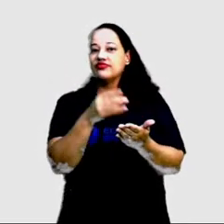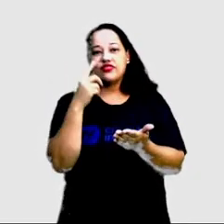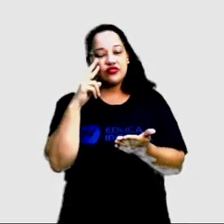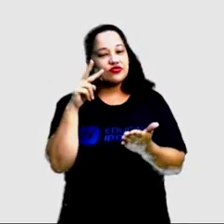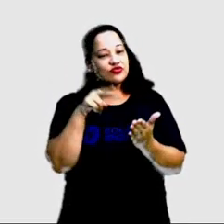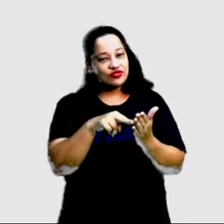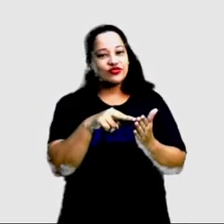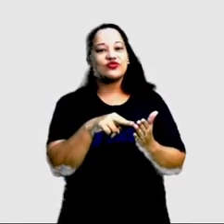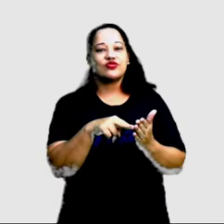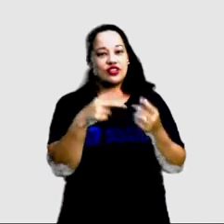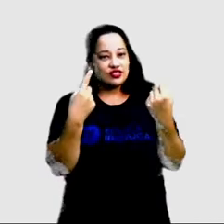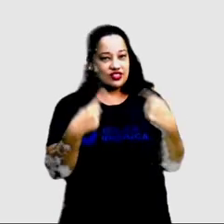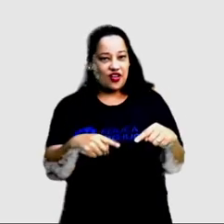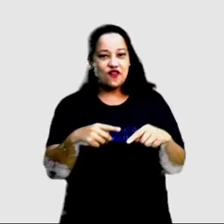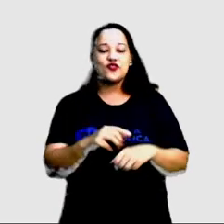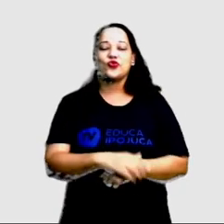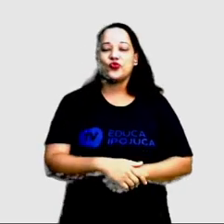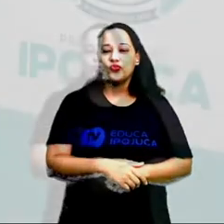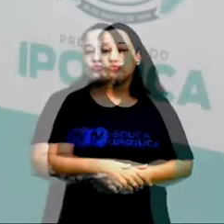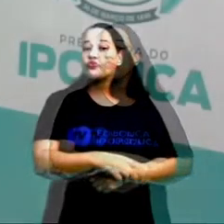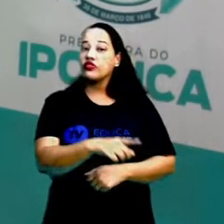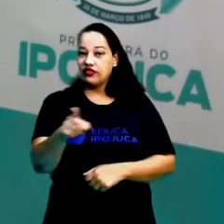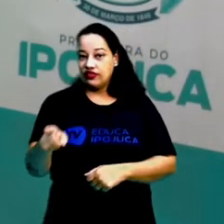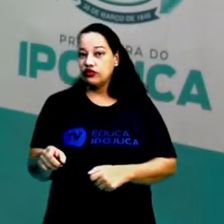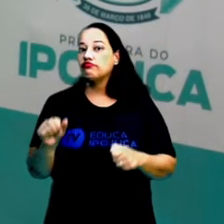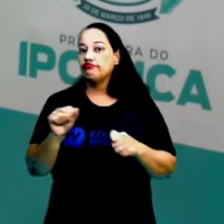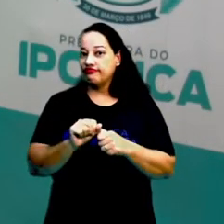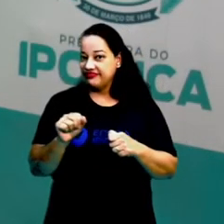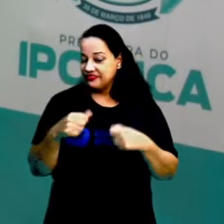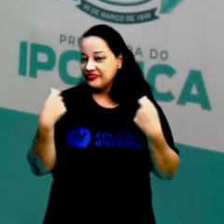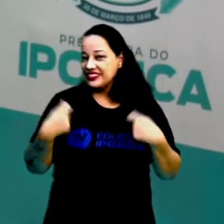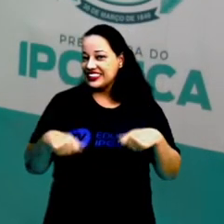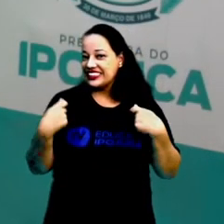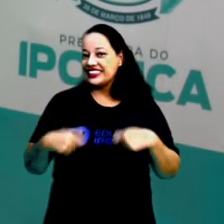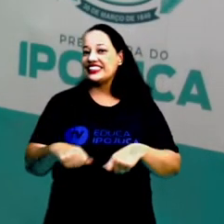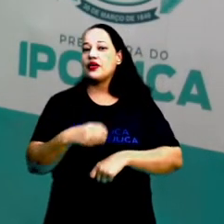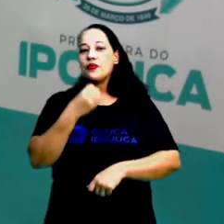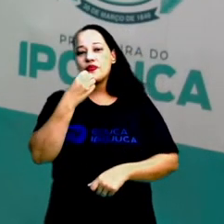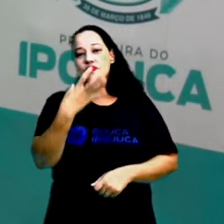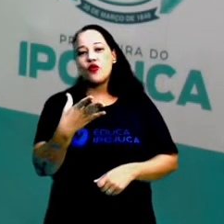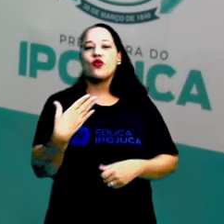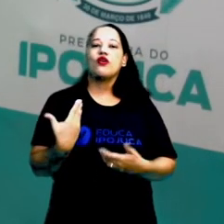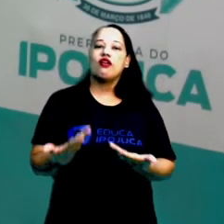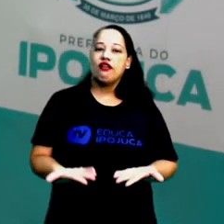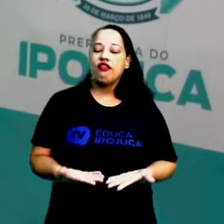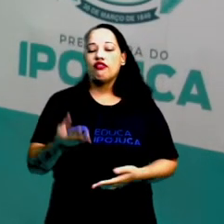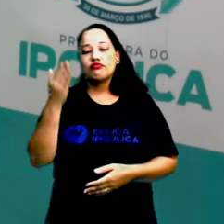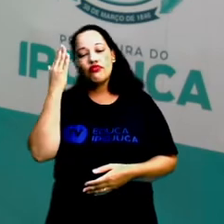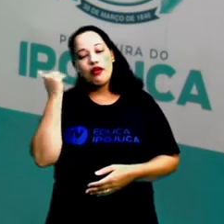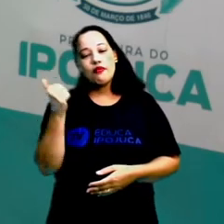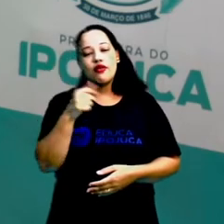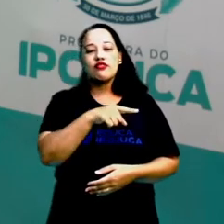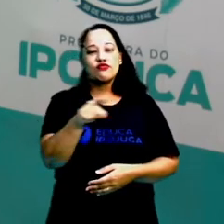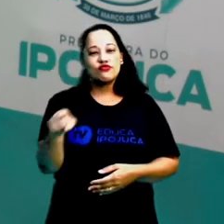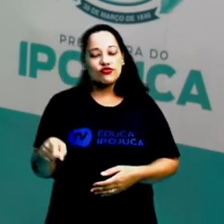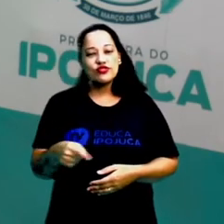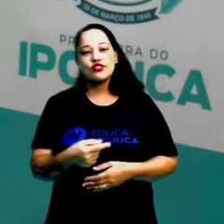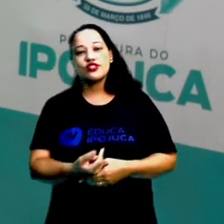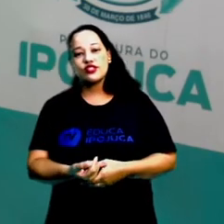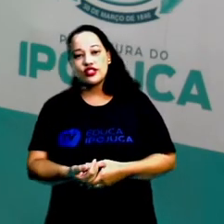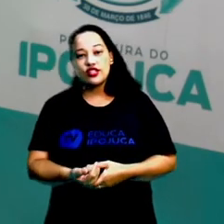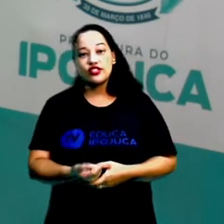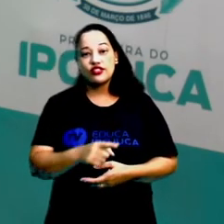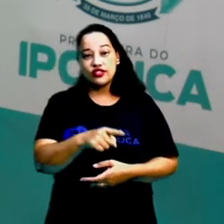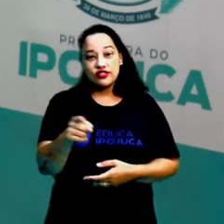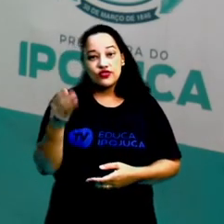nosso desafio semanal. Não deixe de fazer o desafio, porque é a única maneira que eu tenho, certo? Aqui da TV, de